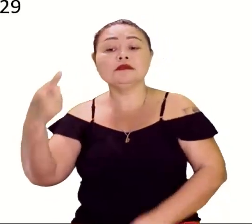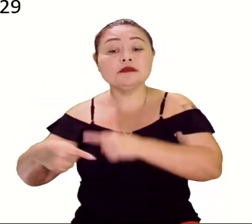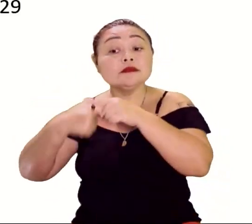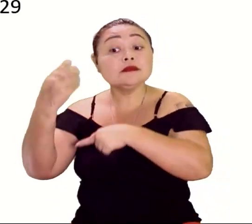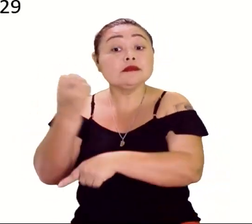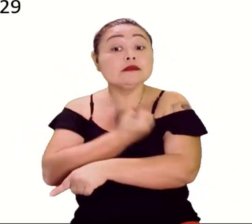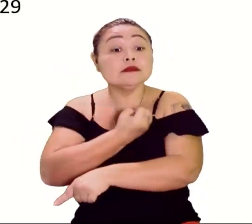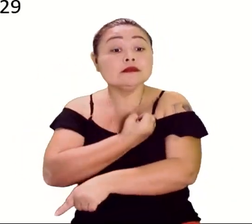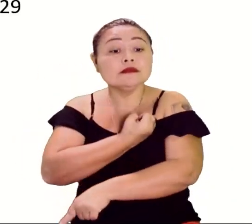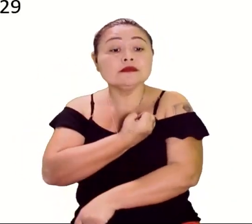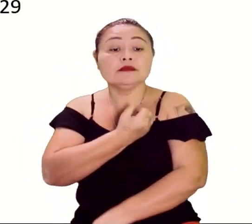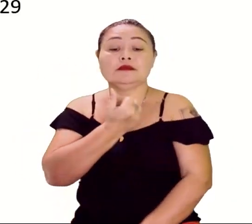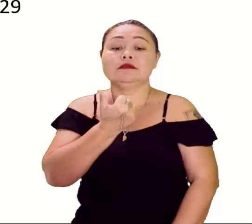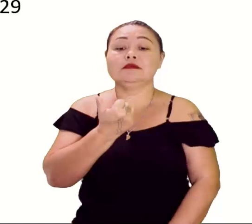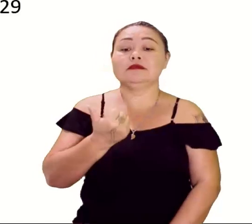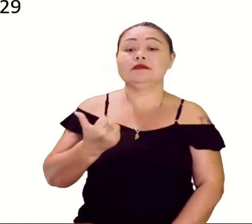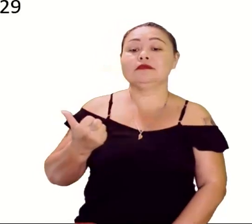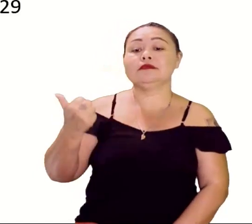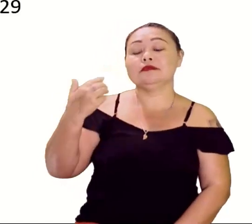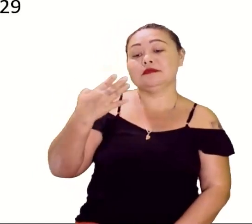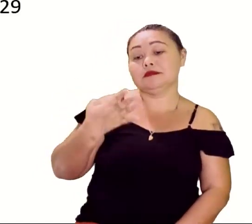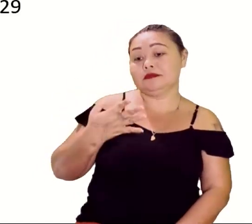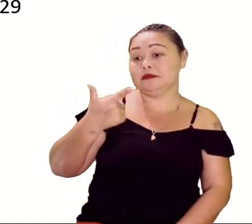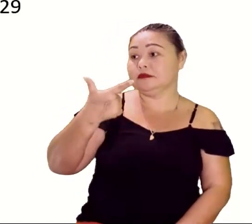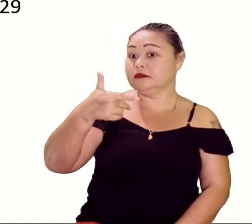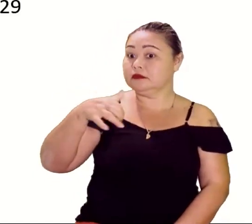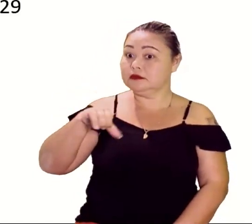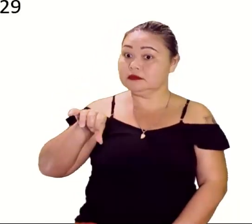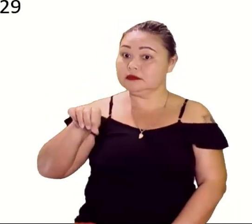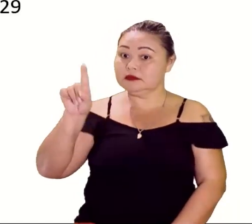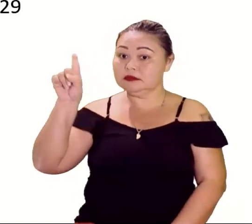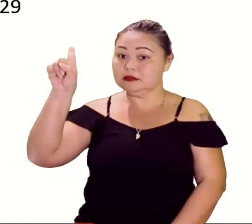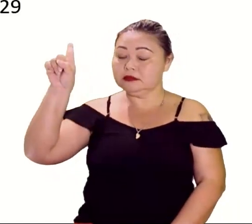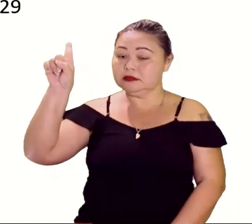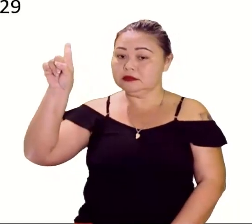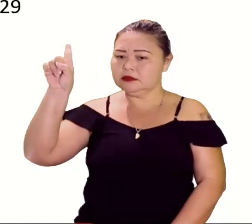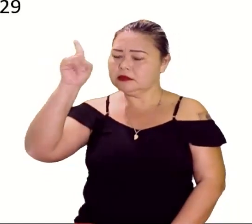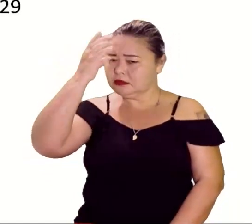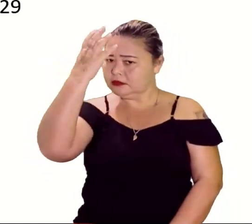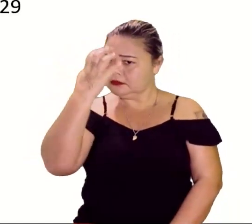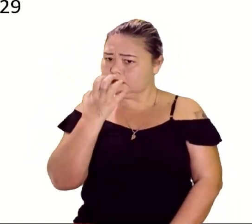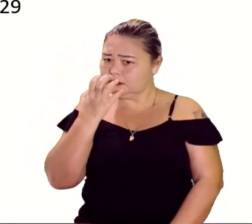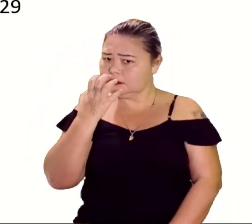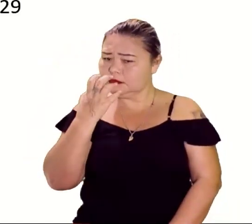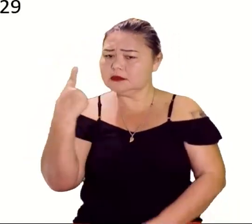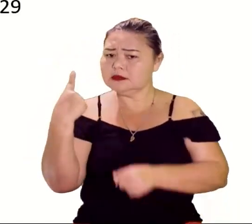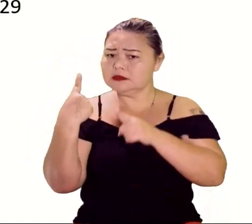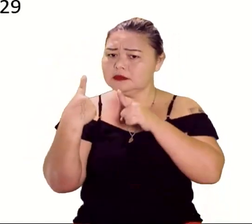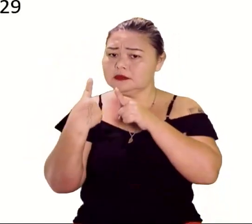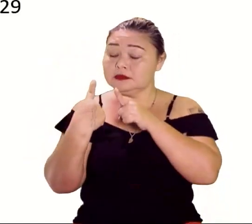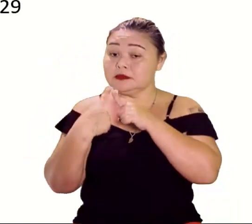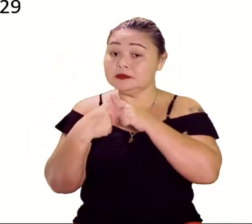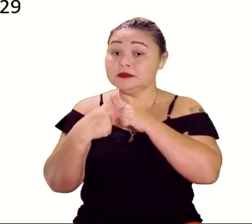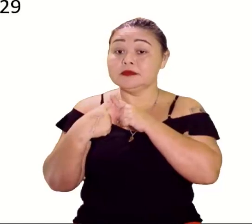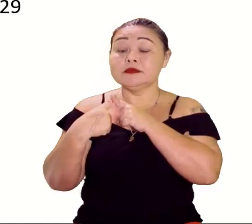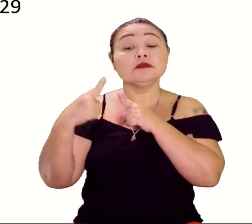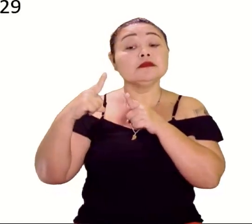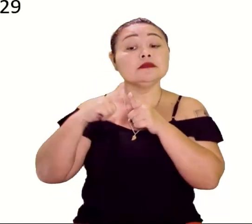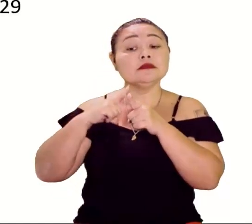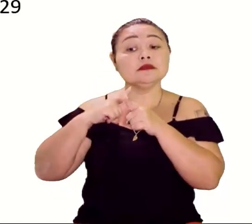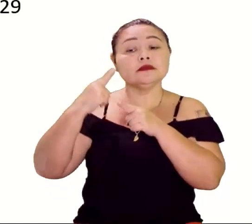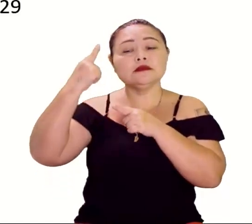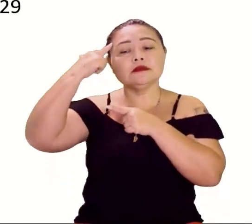próximo número? 429. Sério? Sério. Qual de que é? Por causa de que ele usa